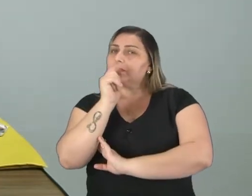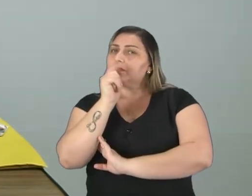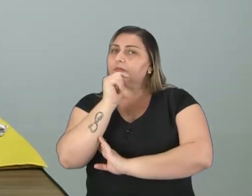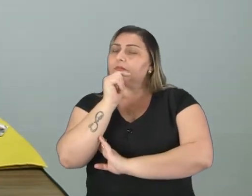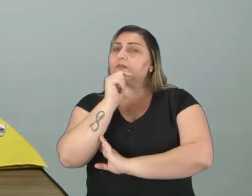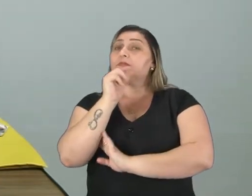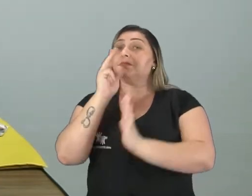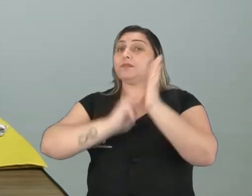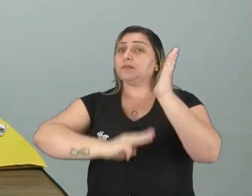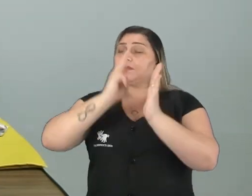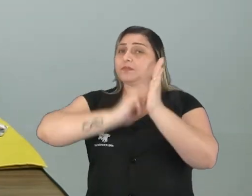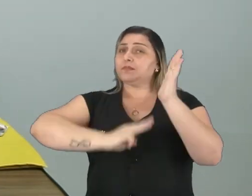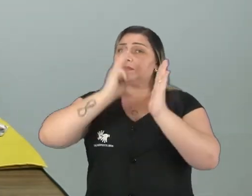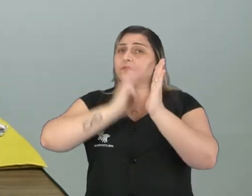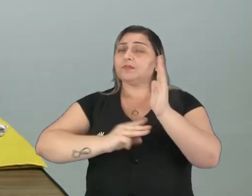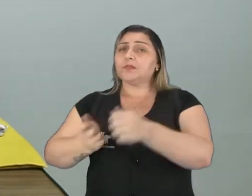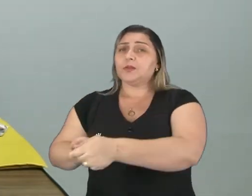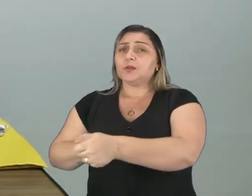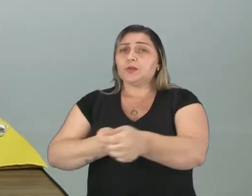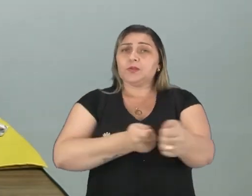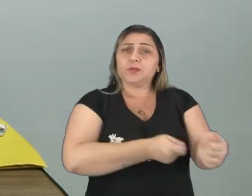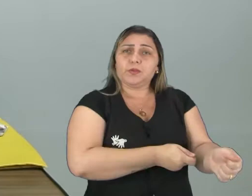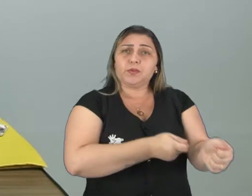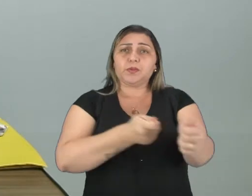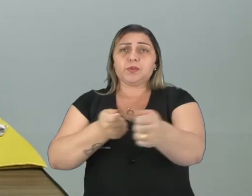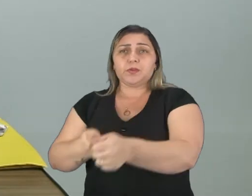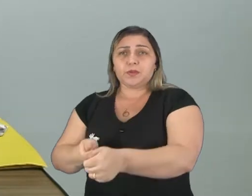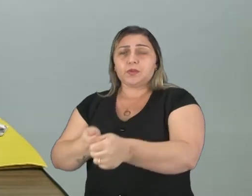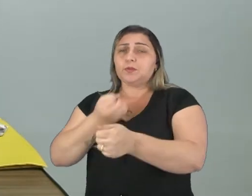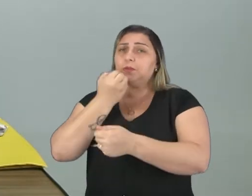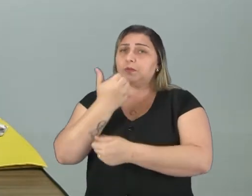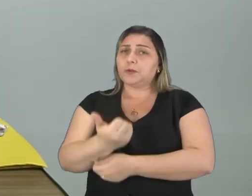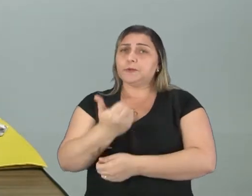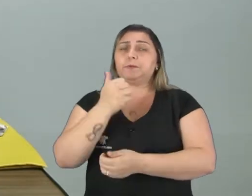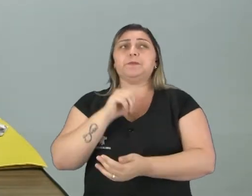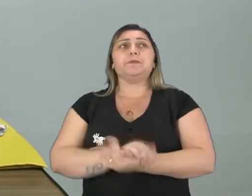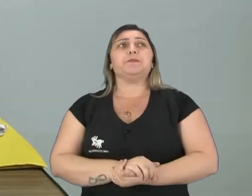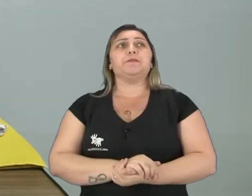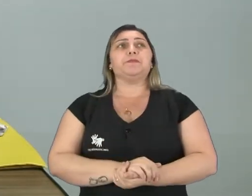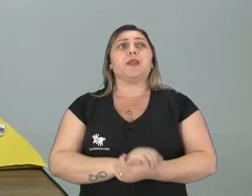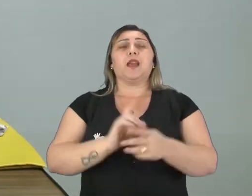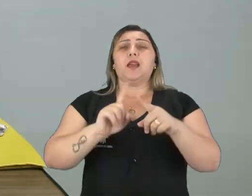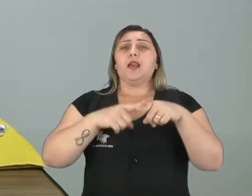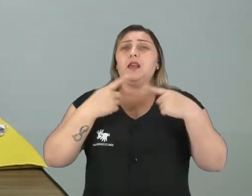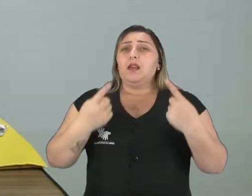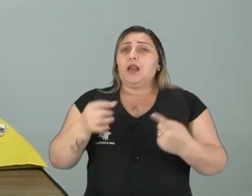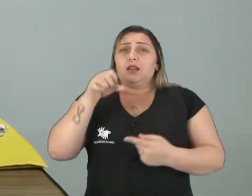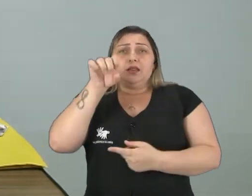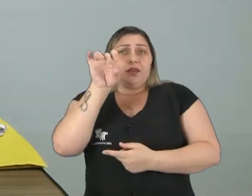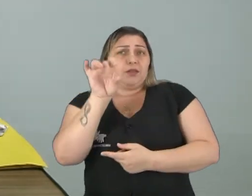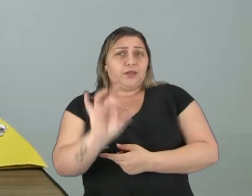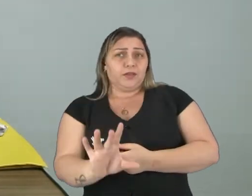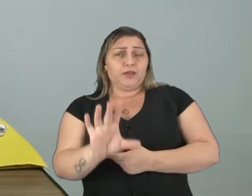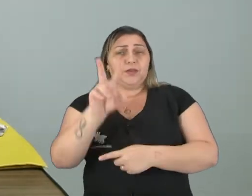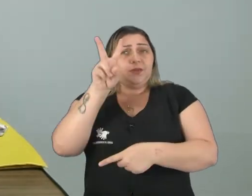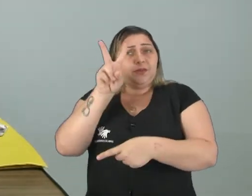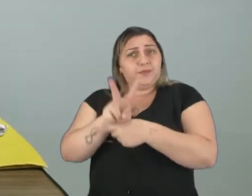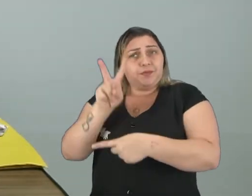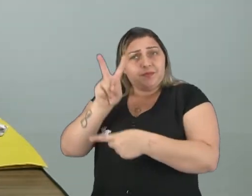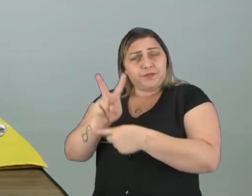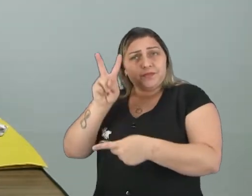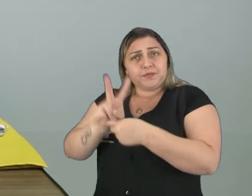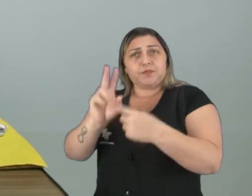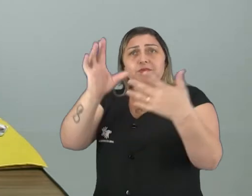de métodos de irrigação. Muito bem. Mas será que são só esses os cuidados que